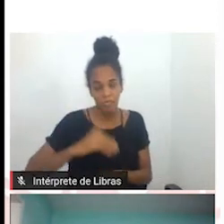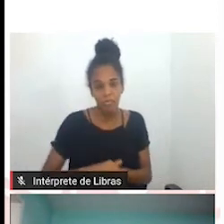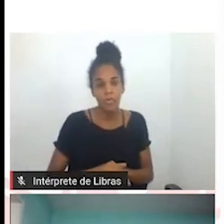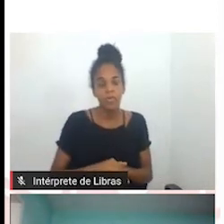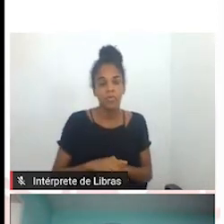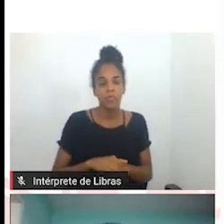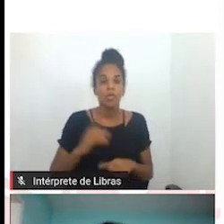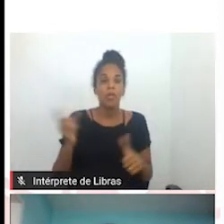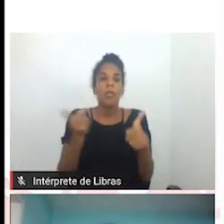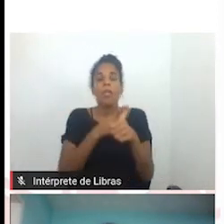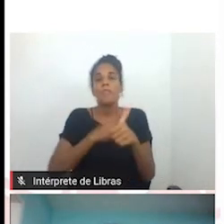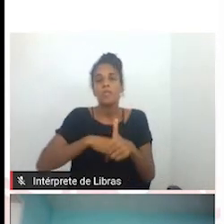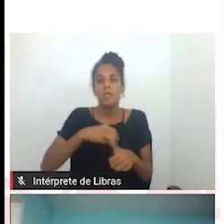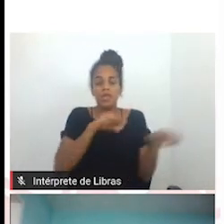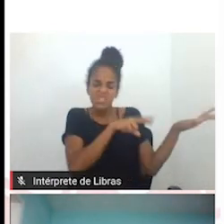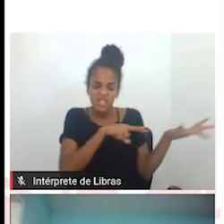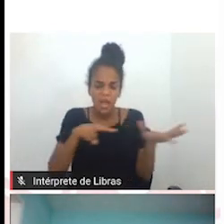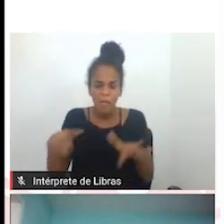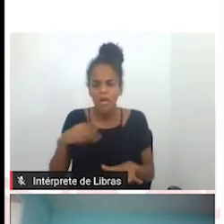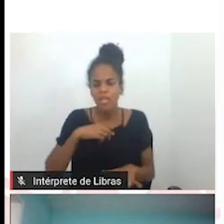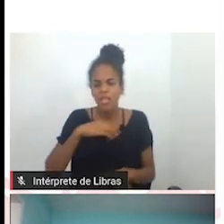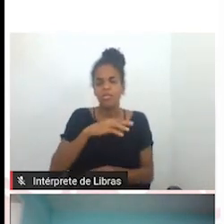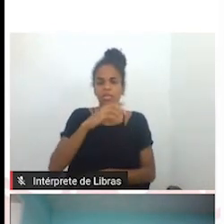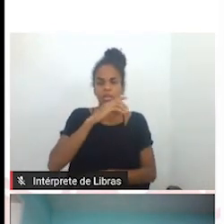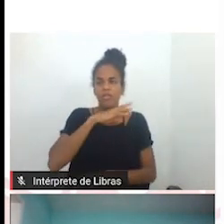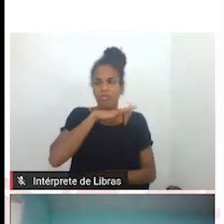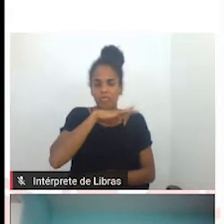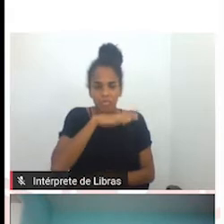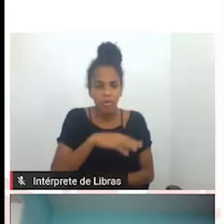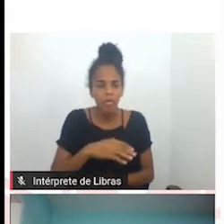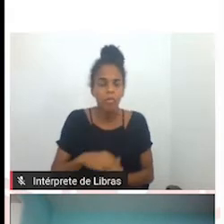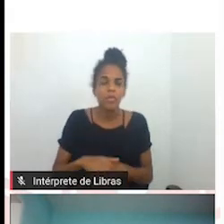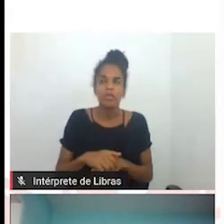ele surgiu com uma febre nova, que não tinha antes. Ou então ele tinha uma febre